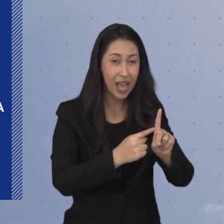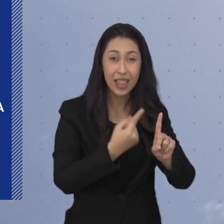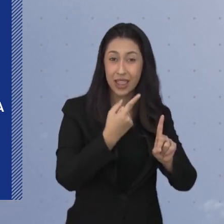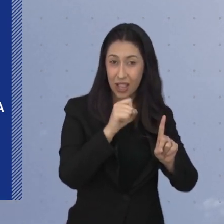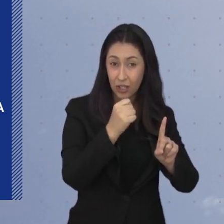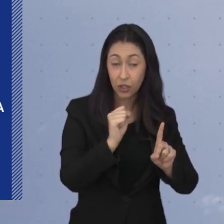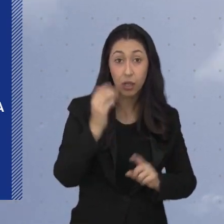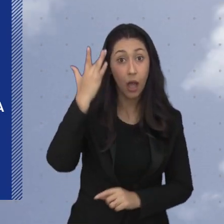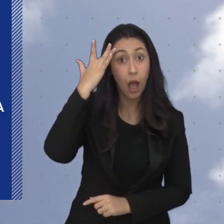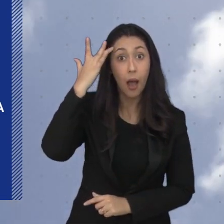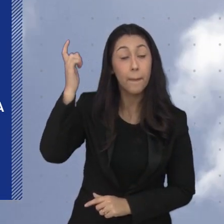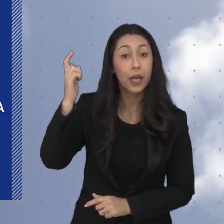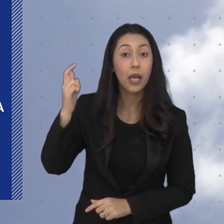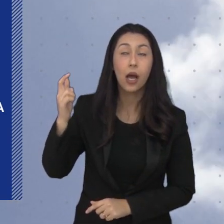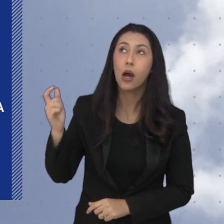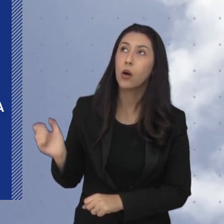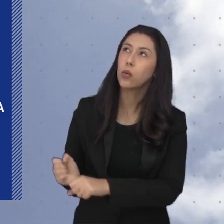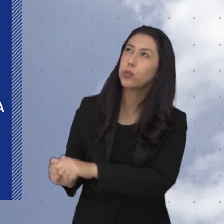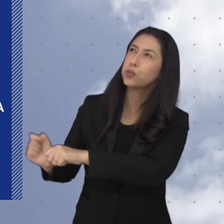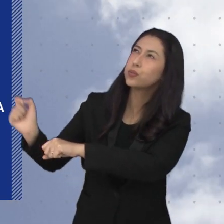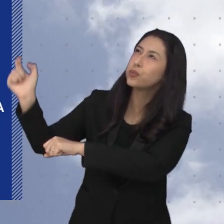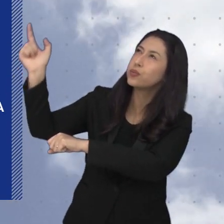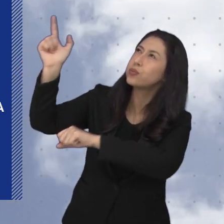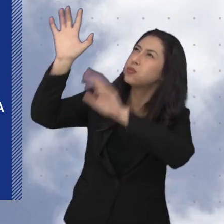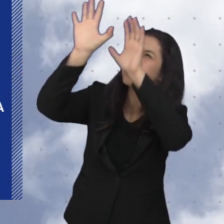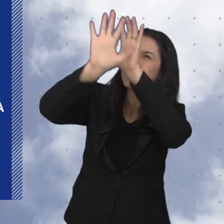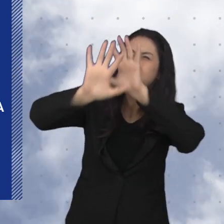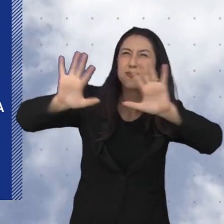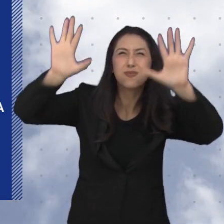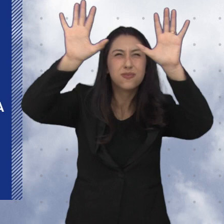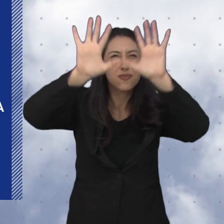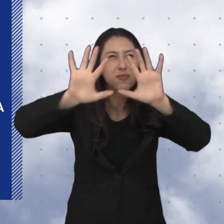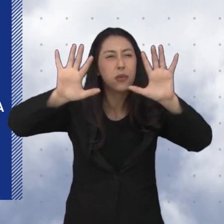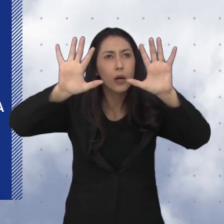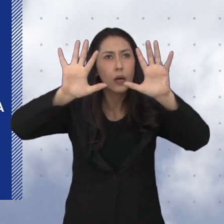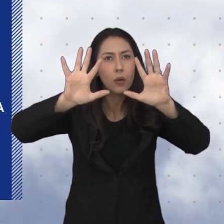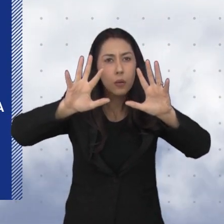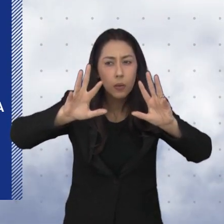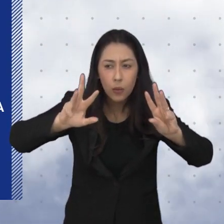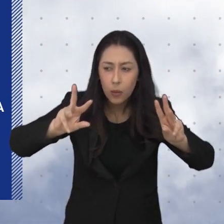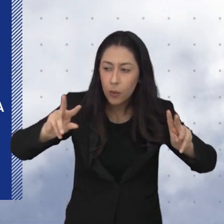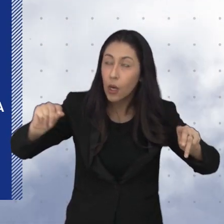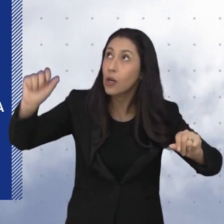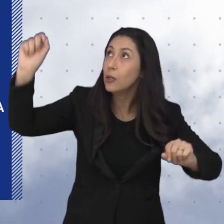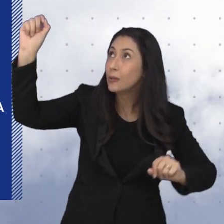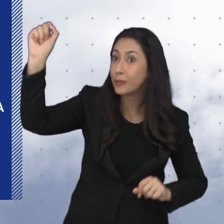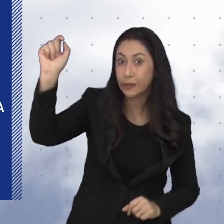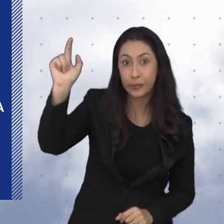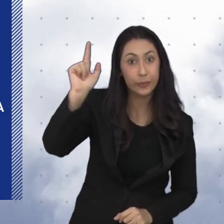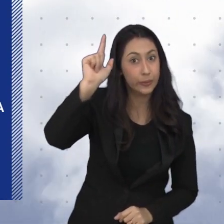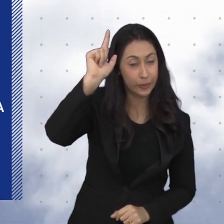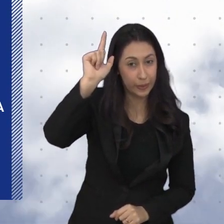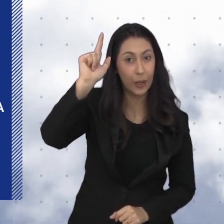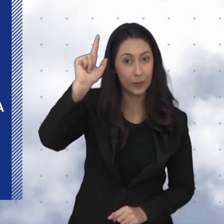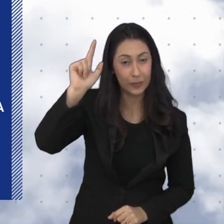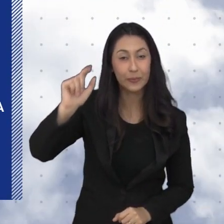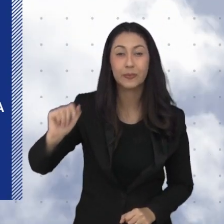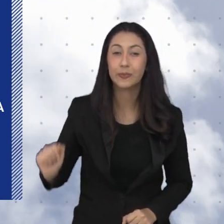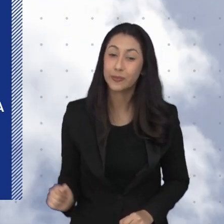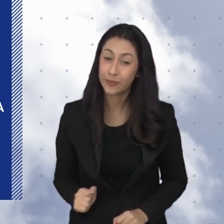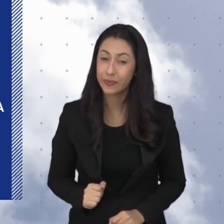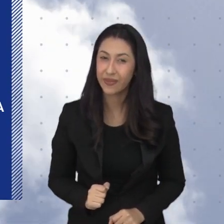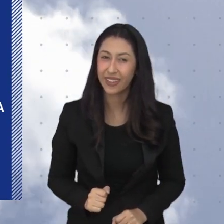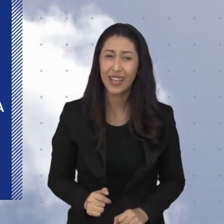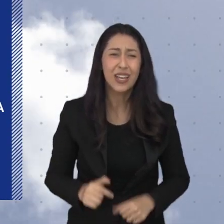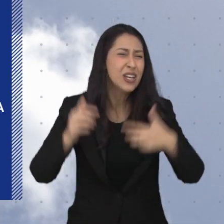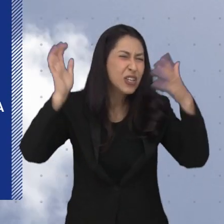18. Amanhã, sexta-feira, o dia amanhece sob névoa, que logo se dissipa, dando lugar a tempo aberto com sol pleno e poucas